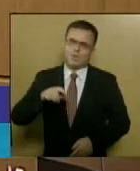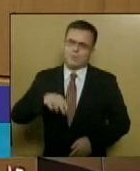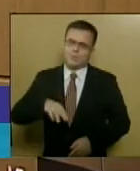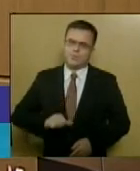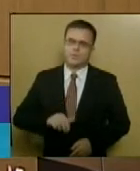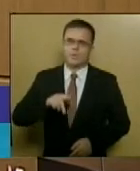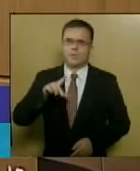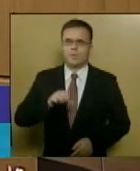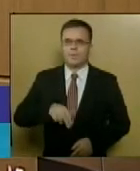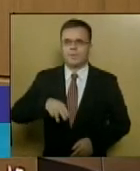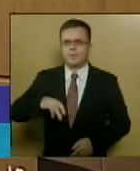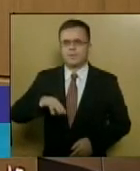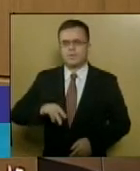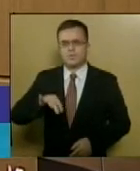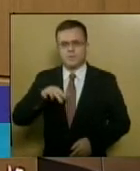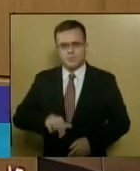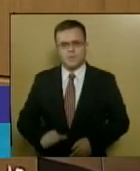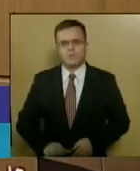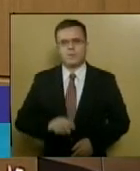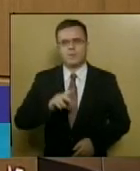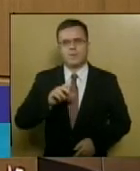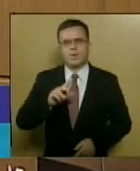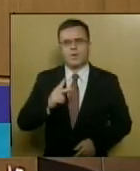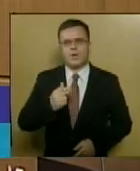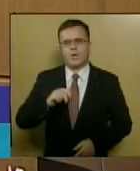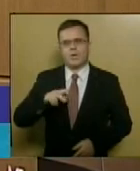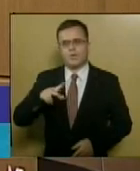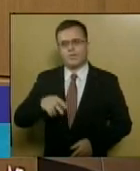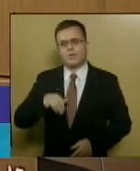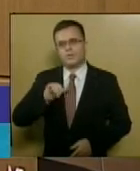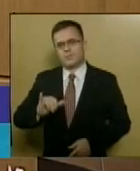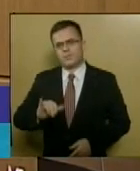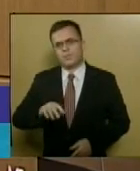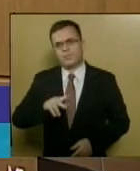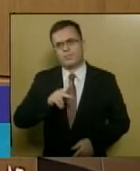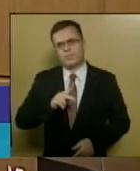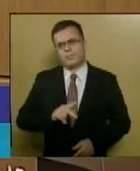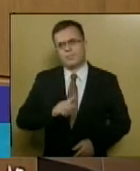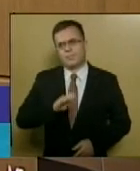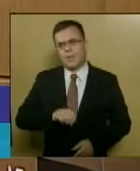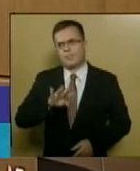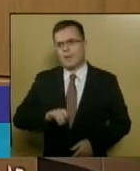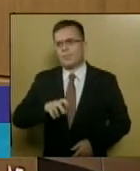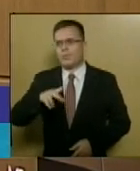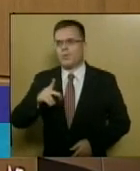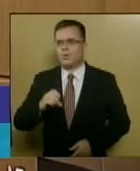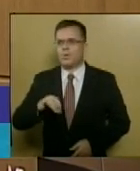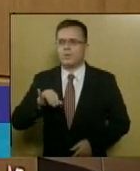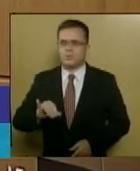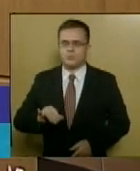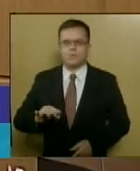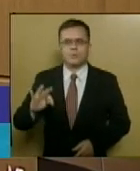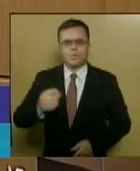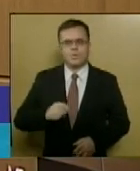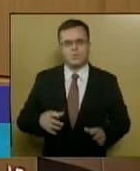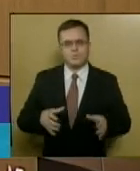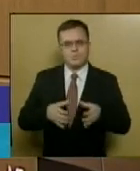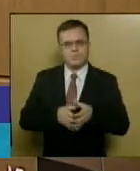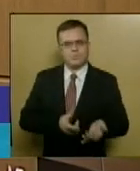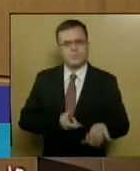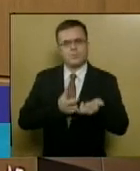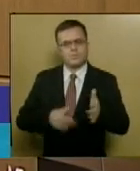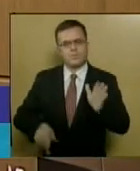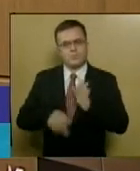Lomas Valentinas, Angostura, Havaí e Peribebuí, representando os feitos de armas na história